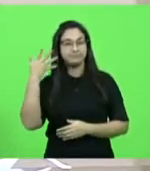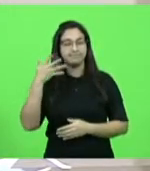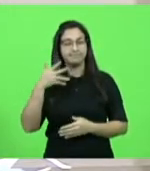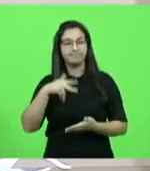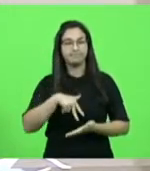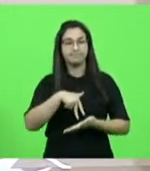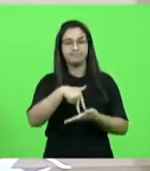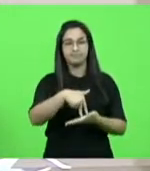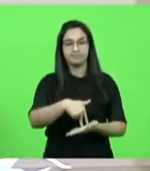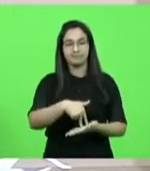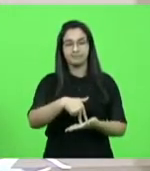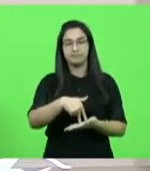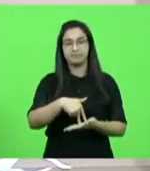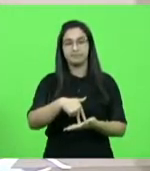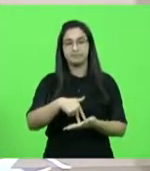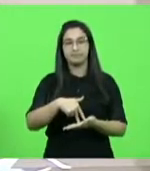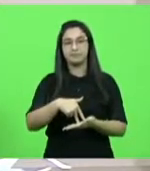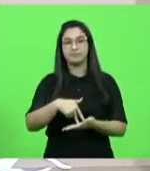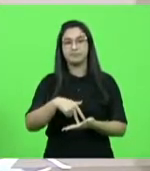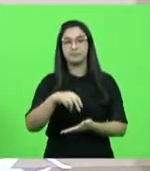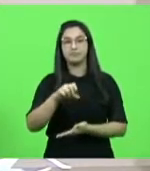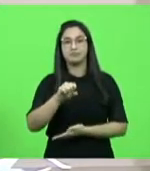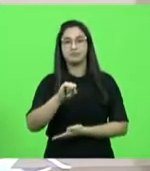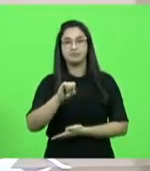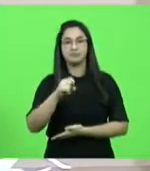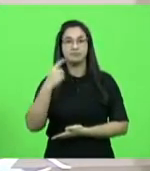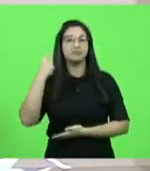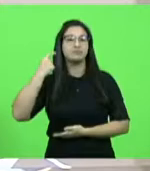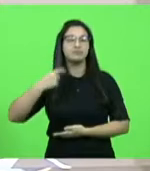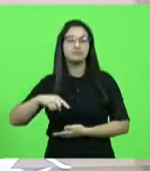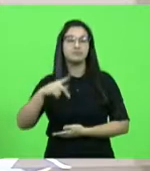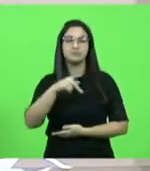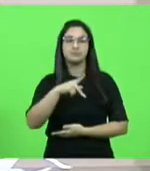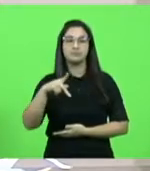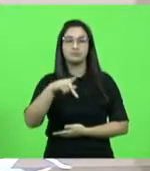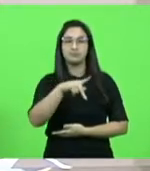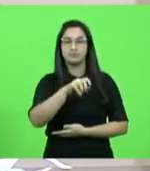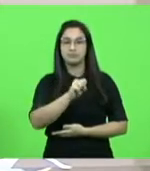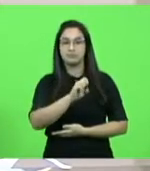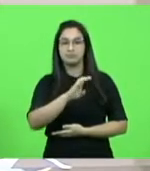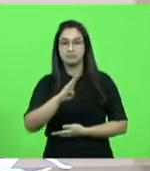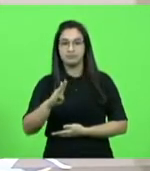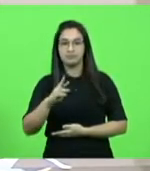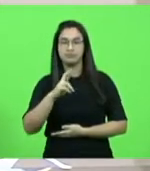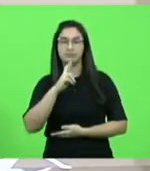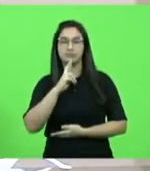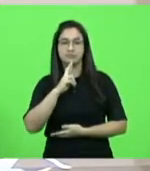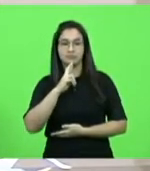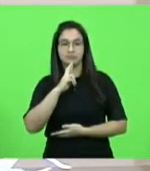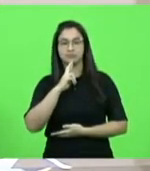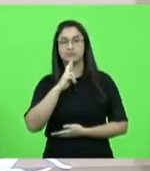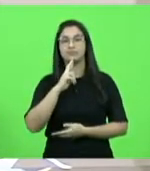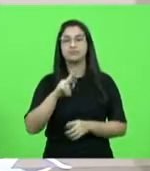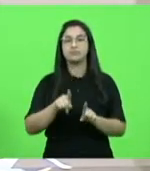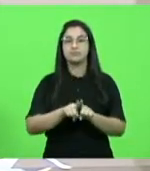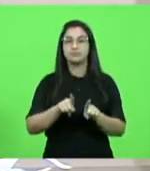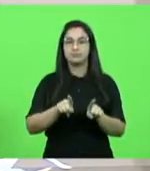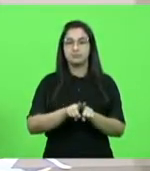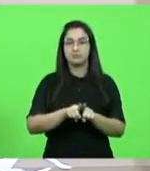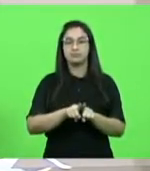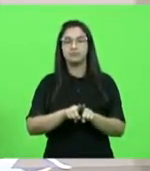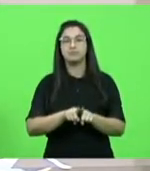deputados. Silvio Drevic, bloco PP-PSB, Rodrigo Minotto, bloco PDT, PSDB